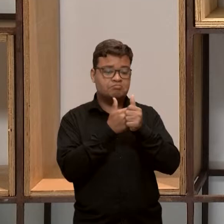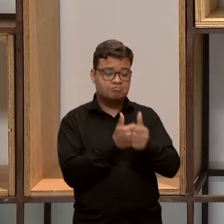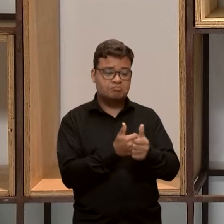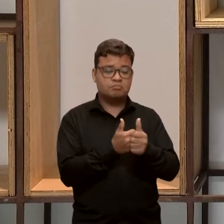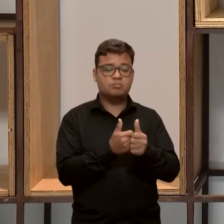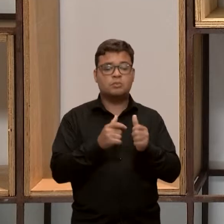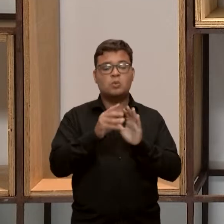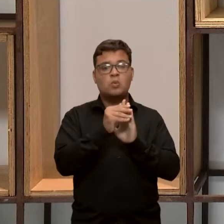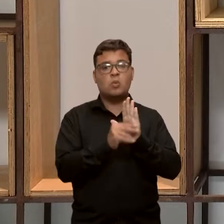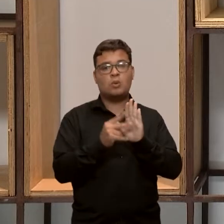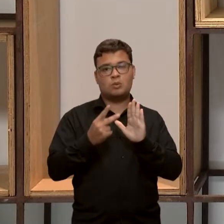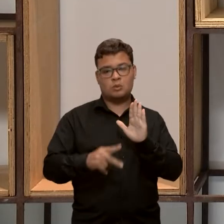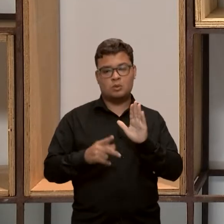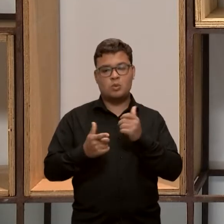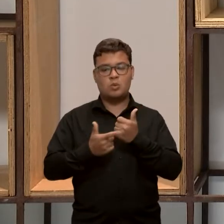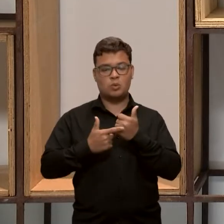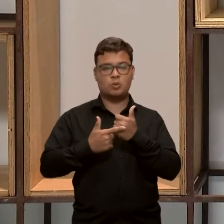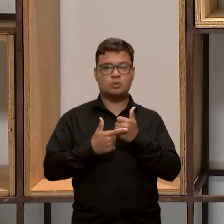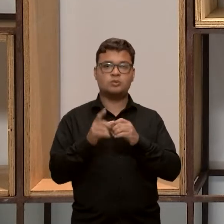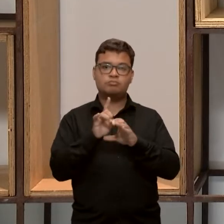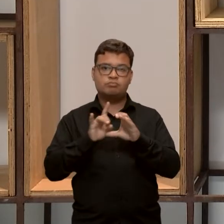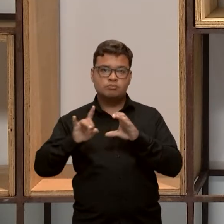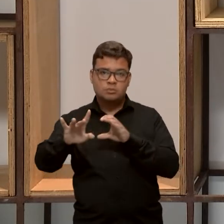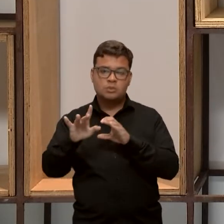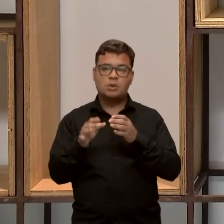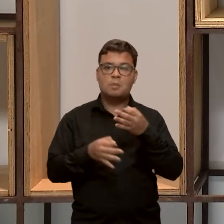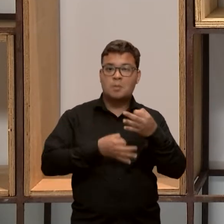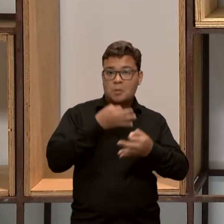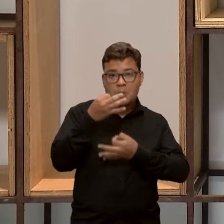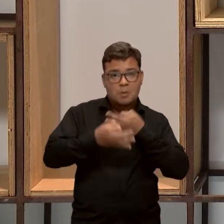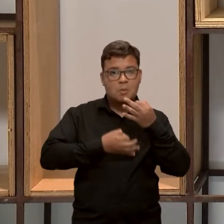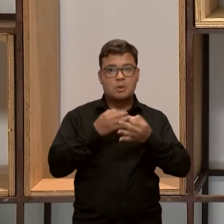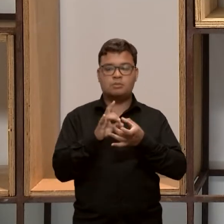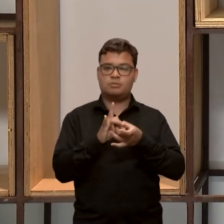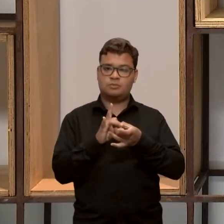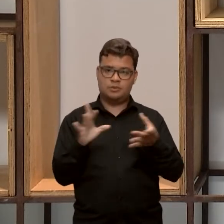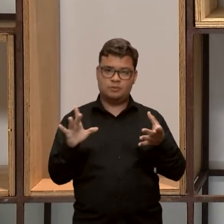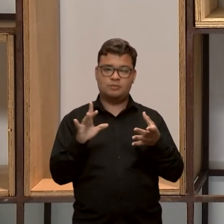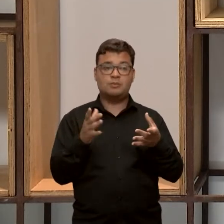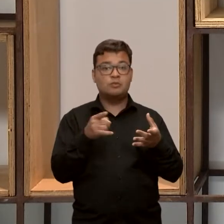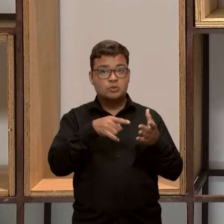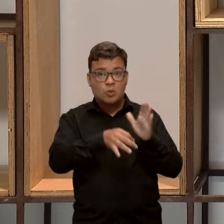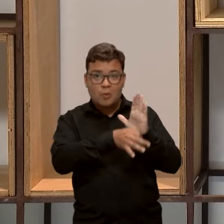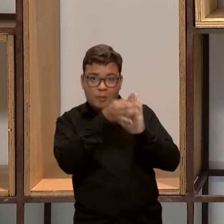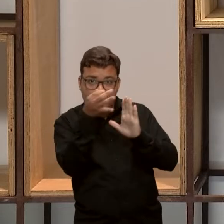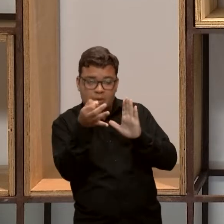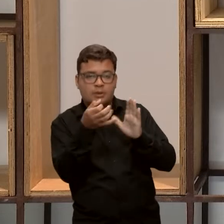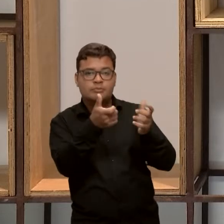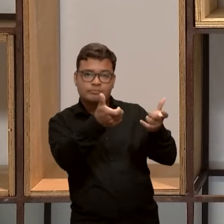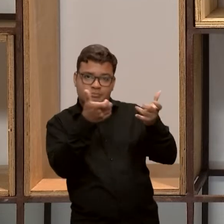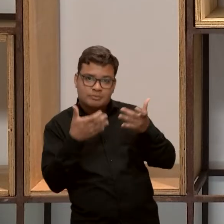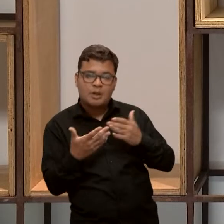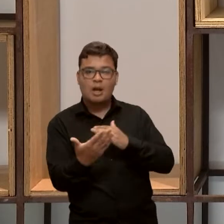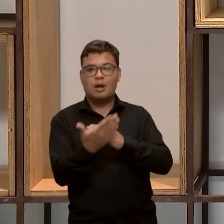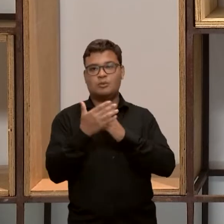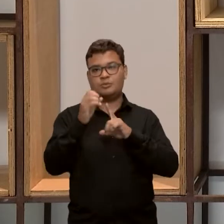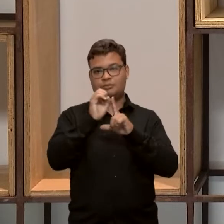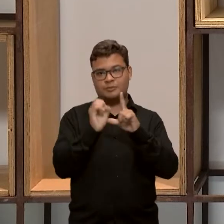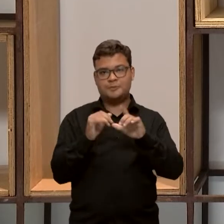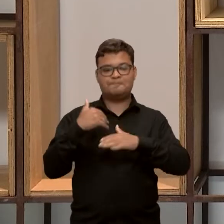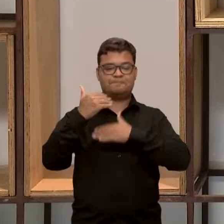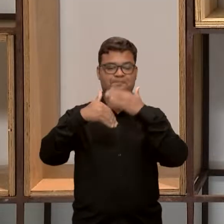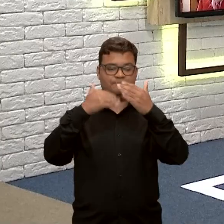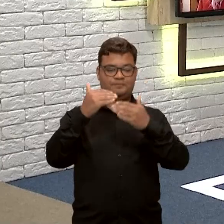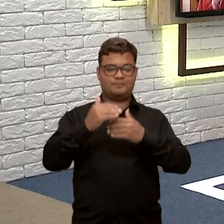nossos conteúdos, curtir, compartilhar e comentar também, que a gente quer a sua opinião para fazer a TV UFG sempre melhor.